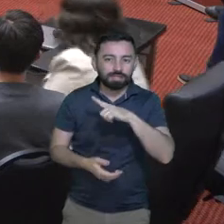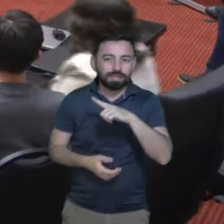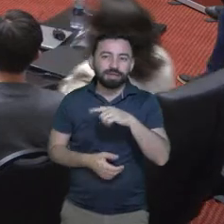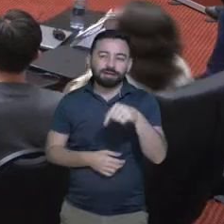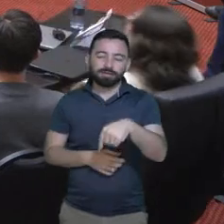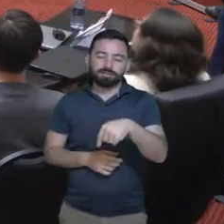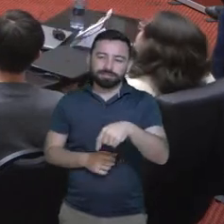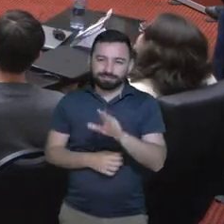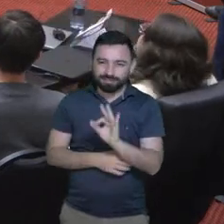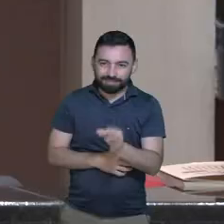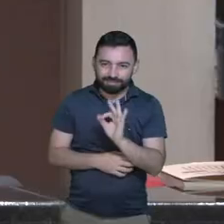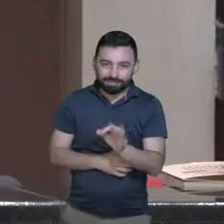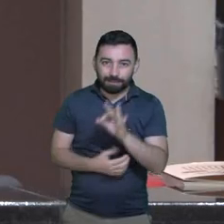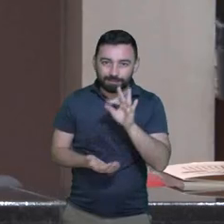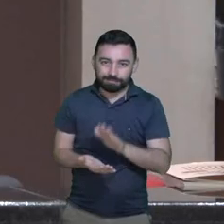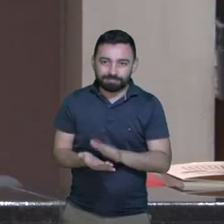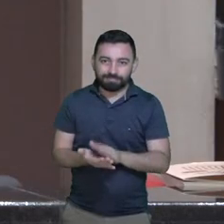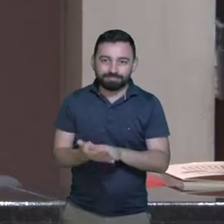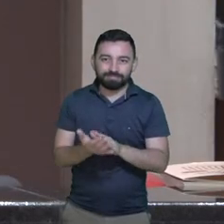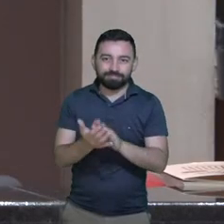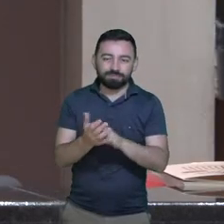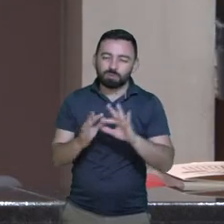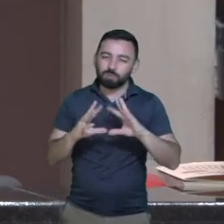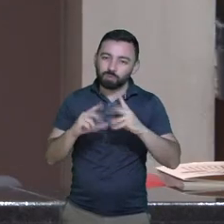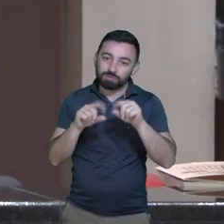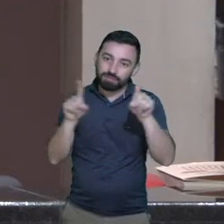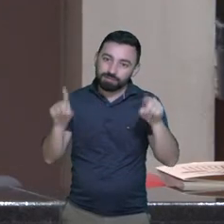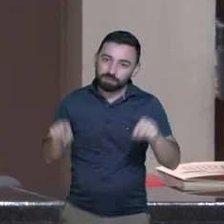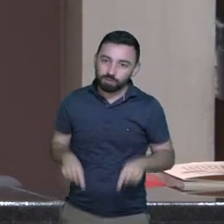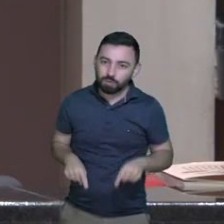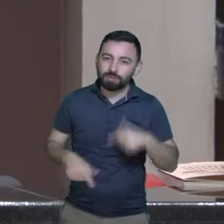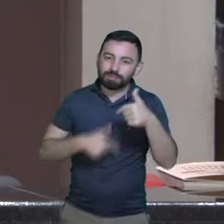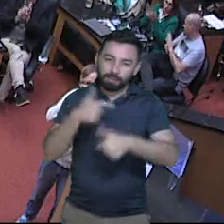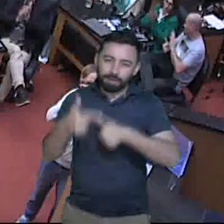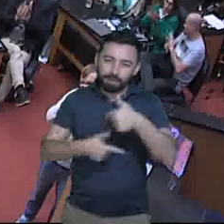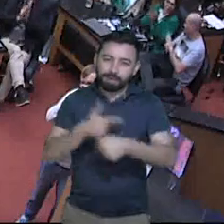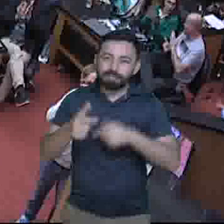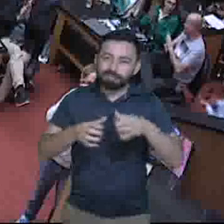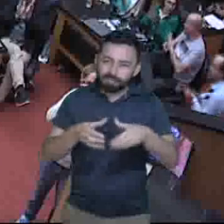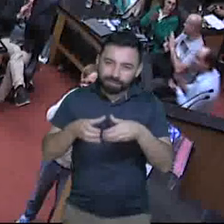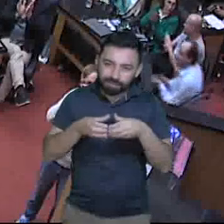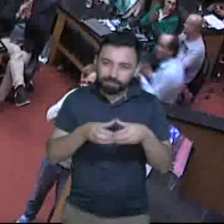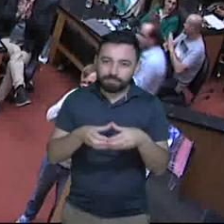João então uma salva de palmas aos servidores porque a gente trabalha em